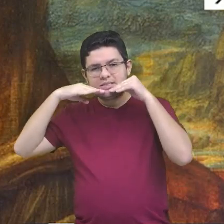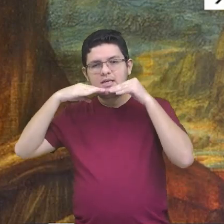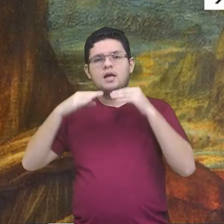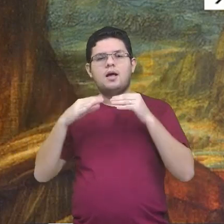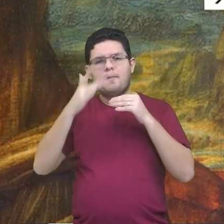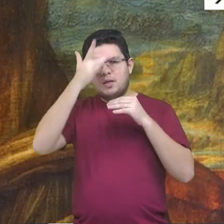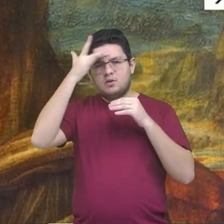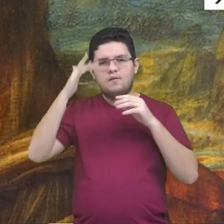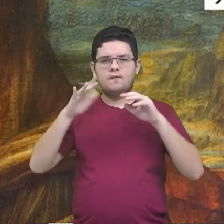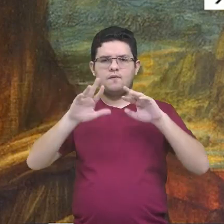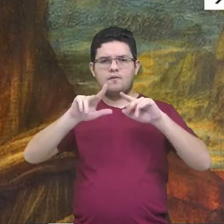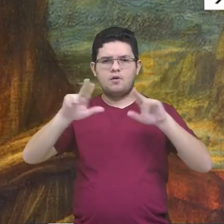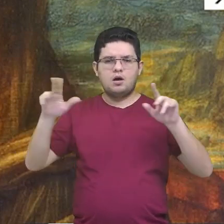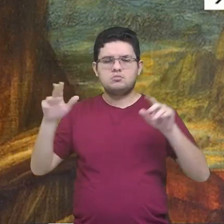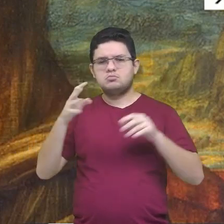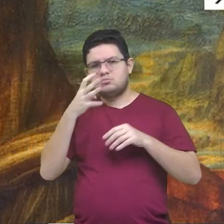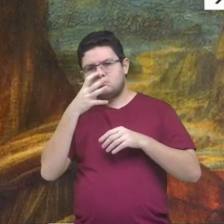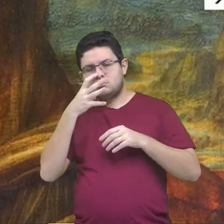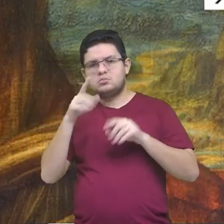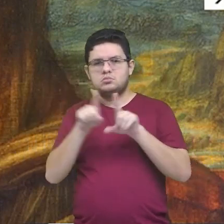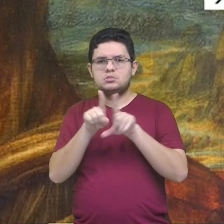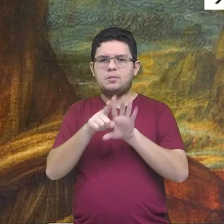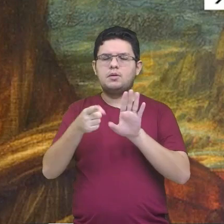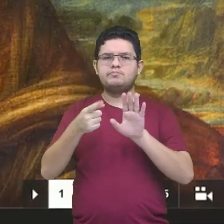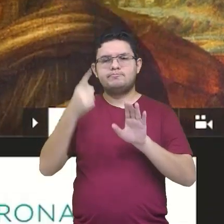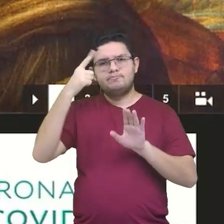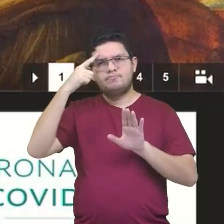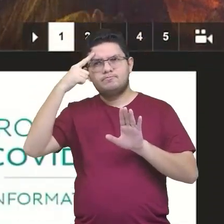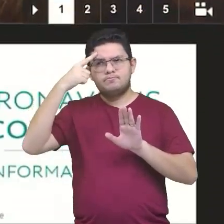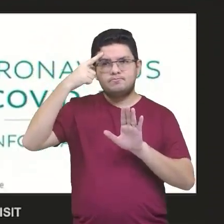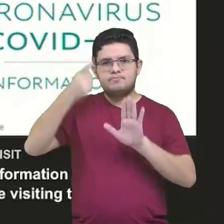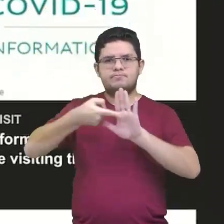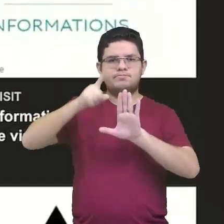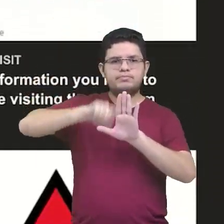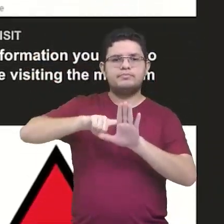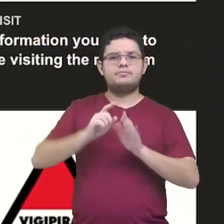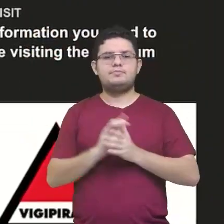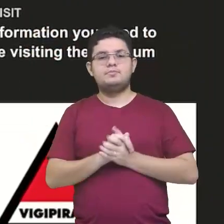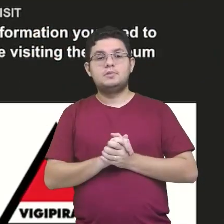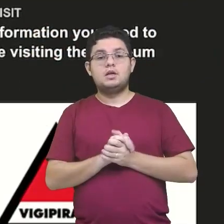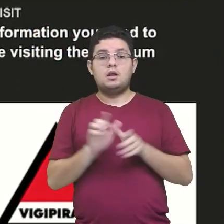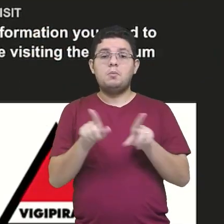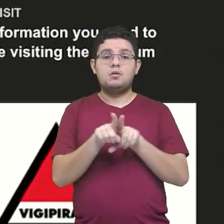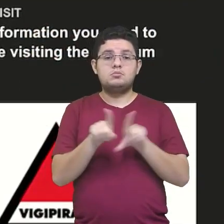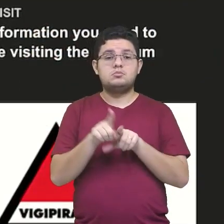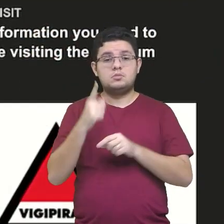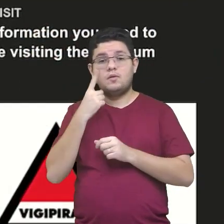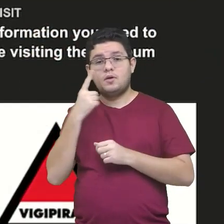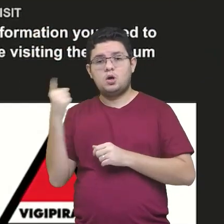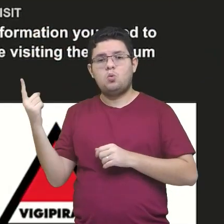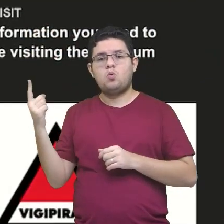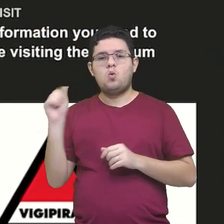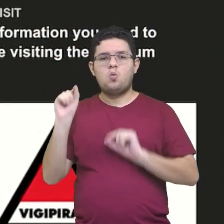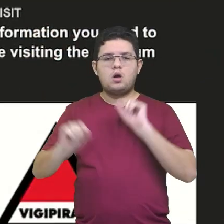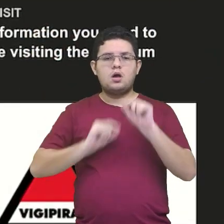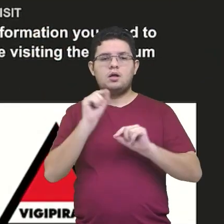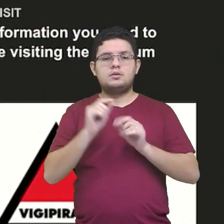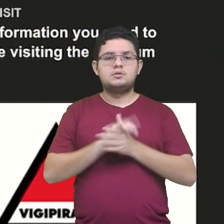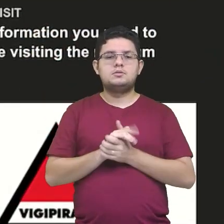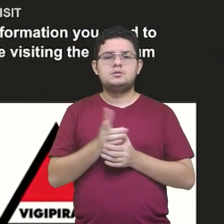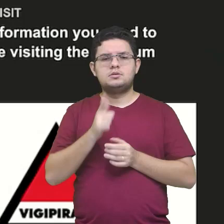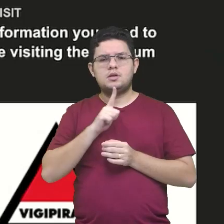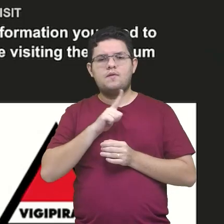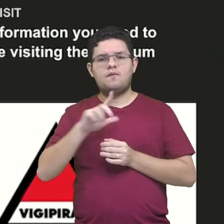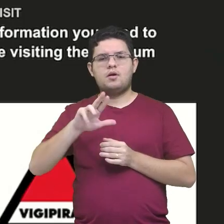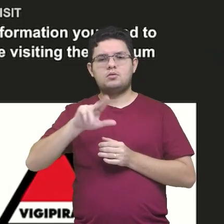que apreciam a arte, tá bom? E visitando aqui, olha só, né? Tem sempre a notificação do